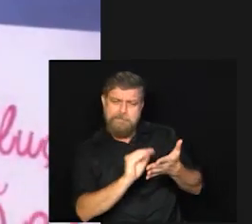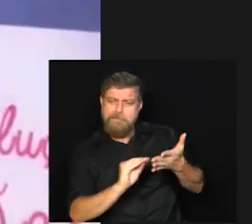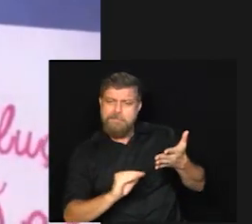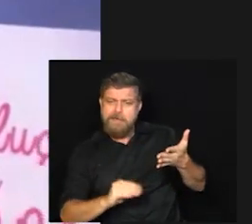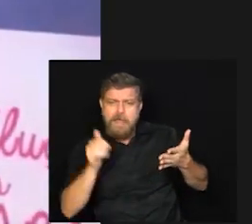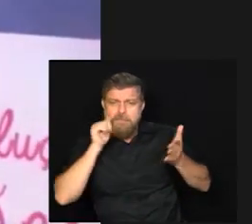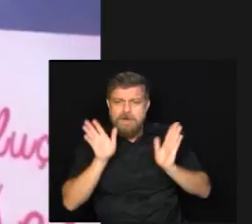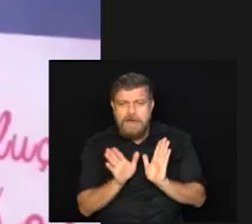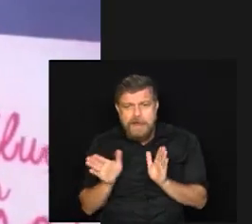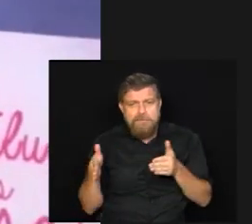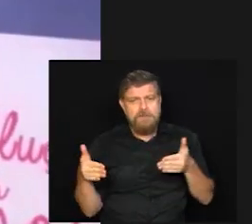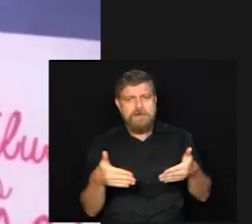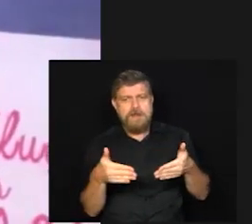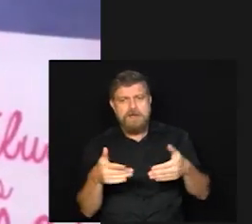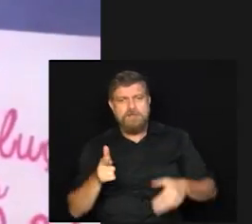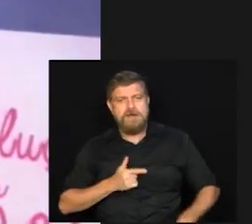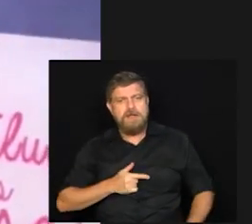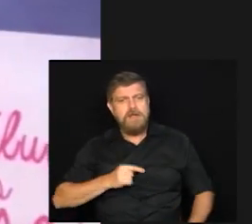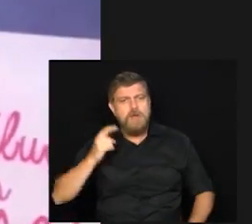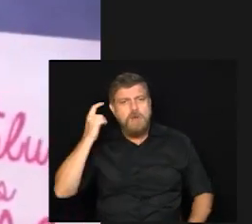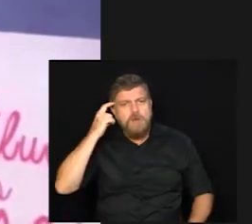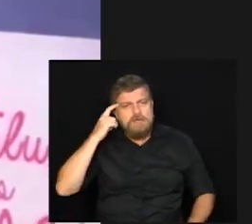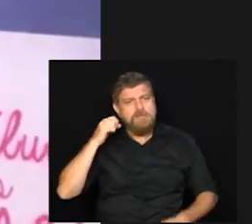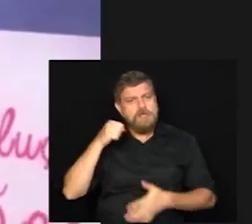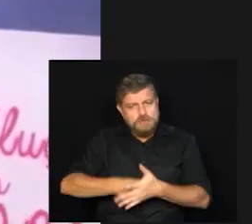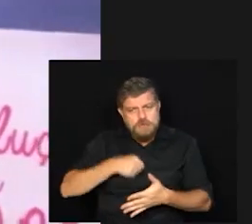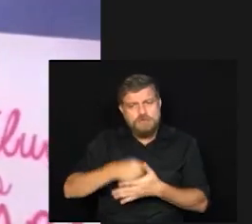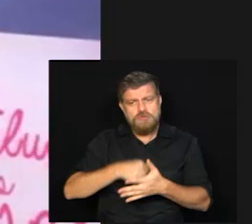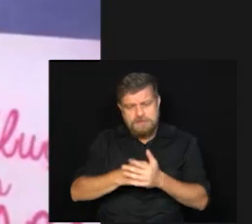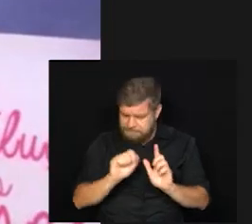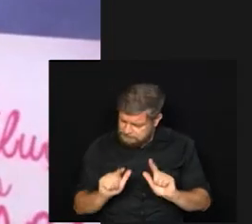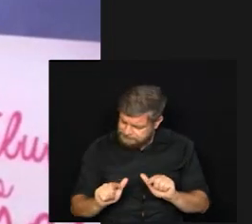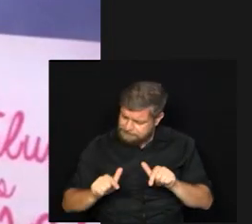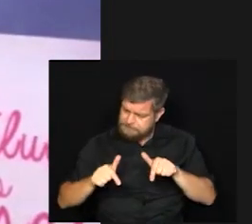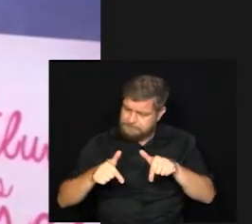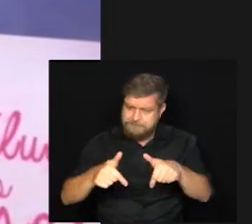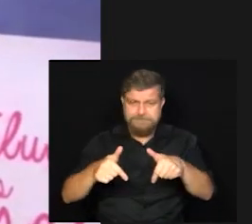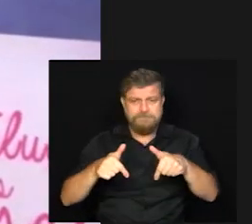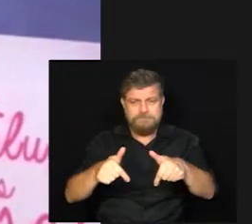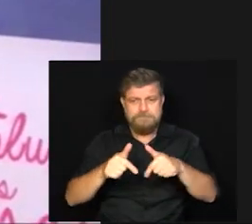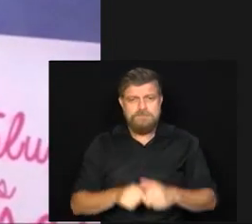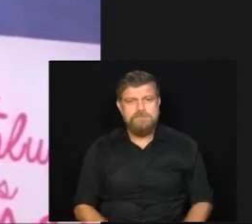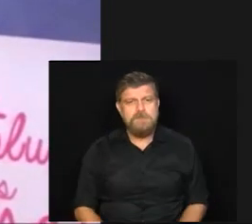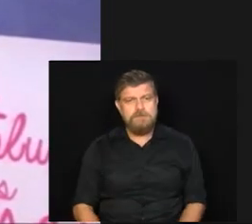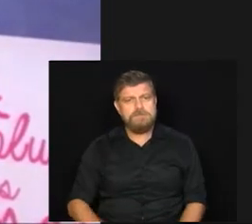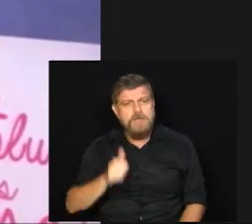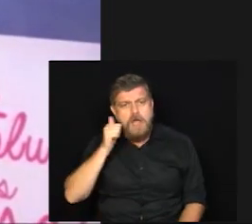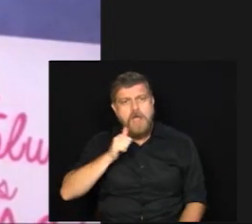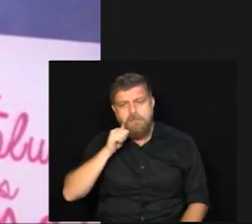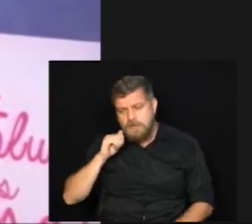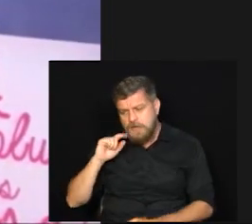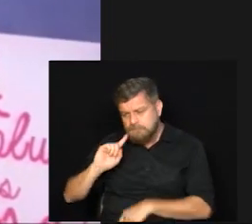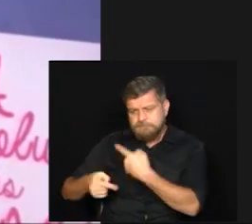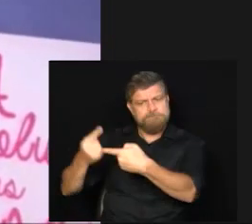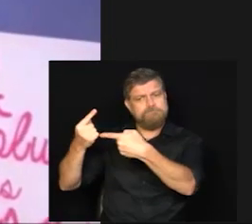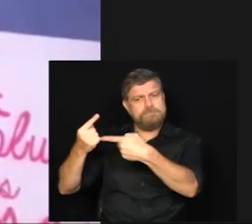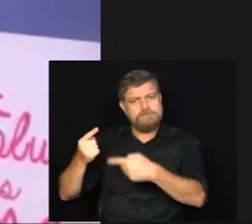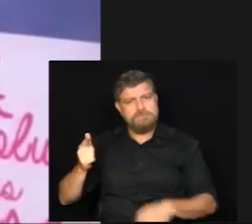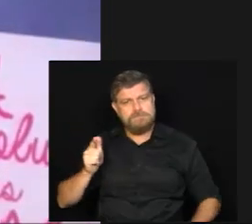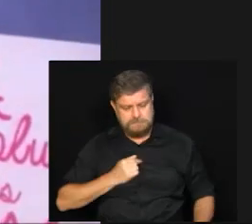mulher, voltado para essa questão de lutar mesmo pela sua própria evolução enquanto pessoa